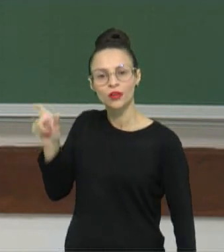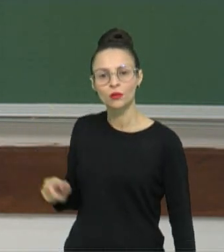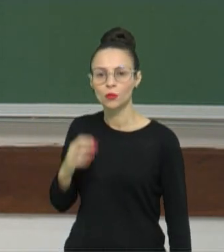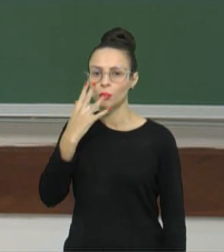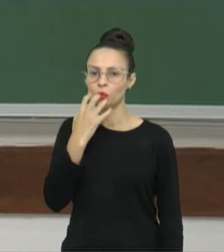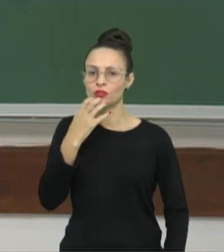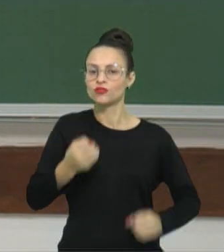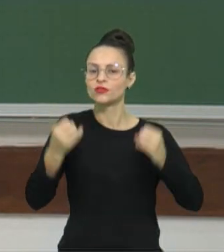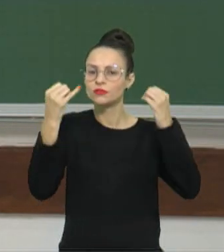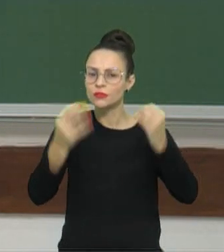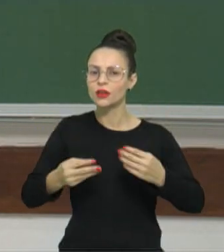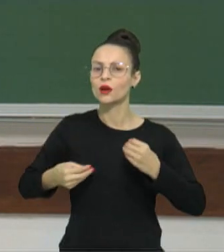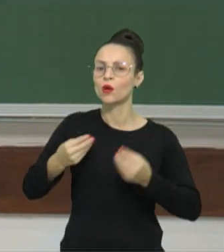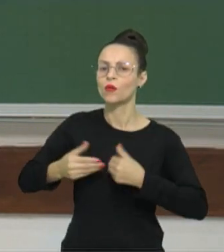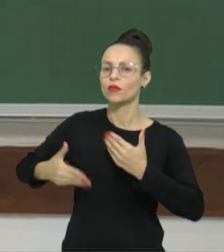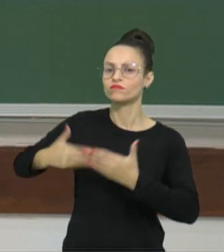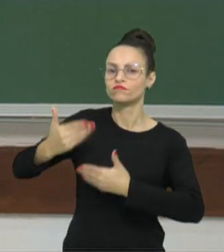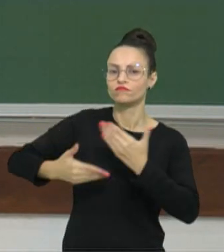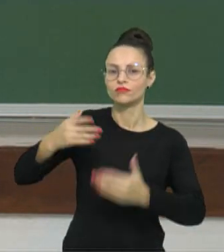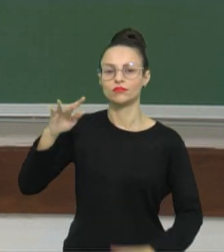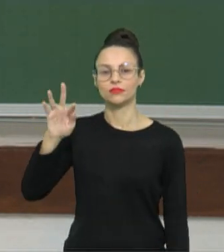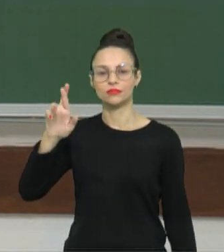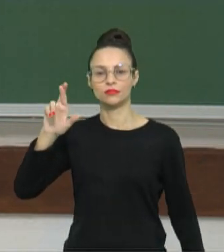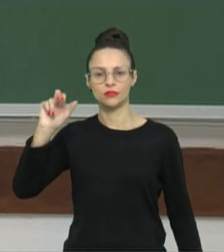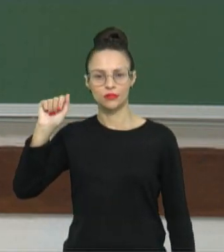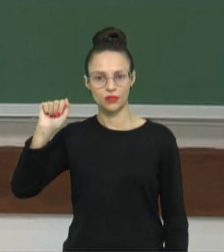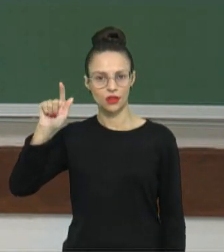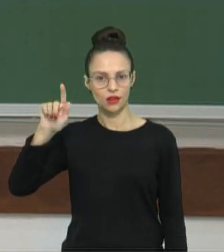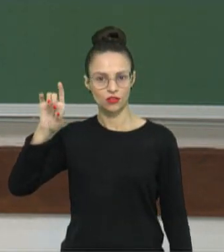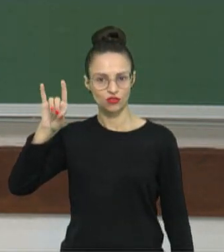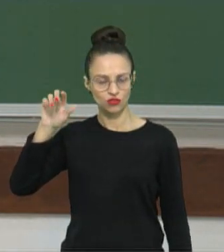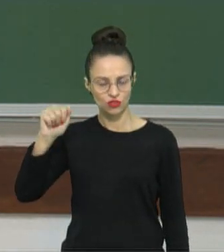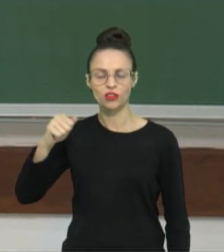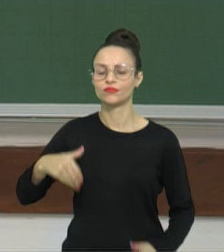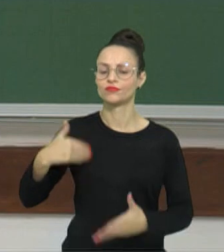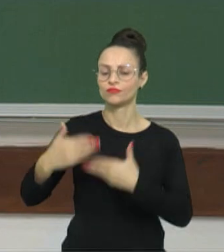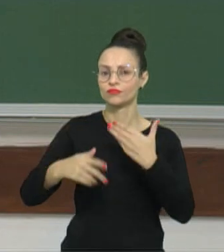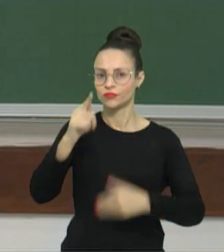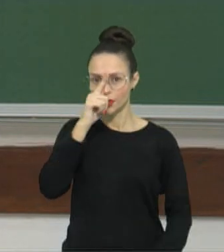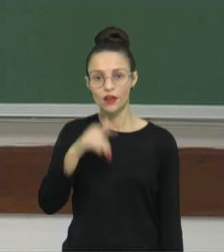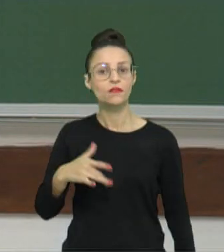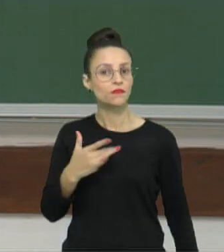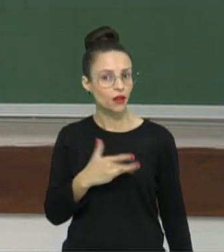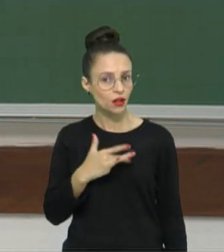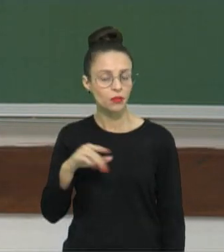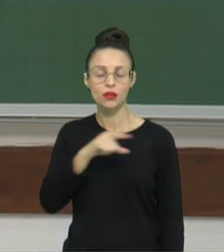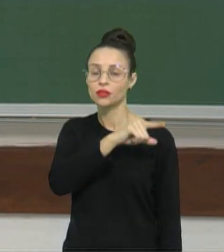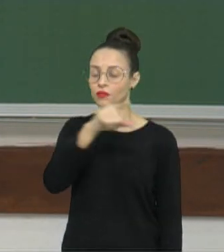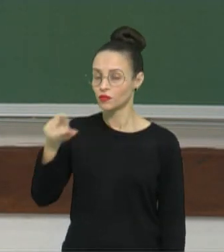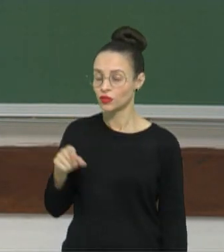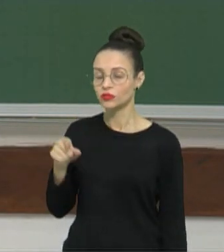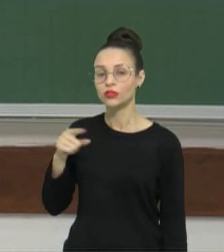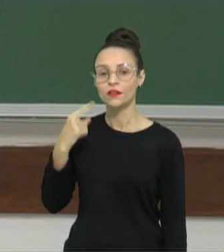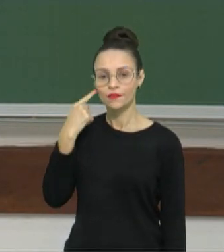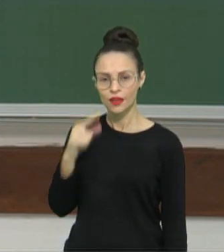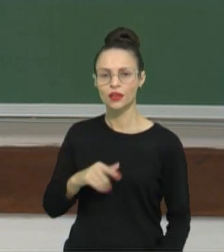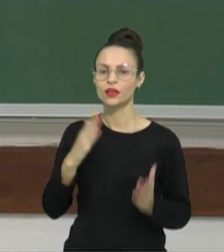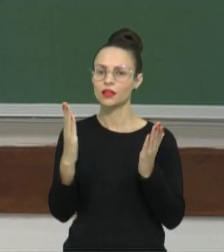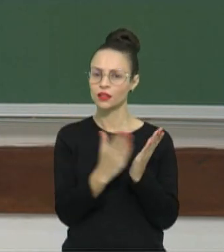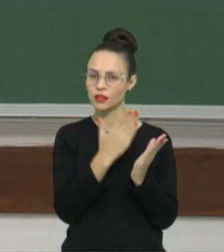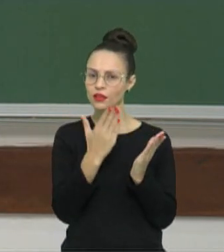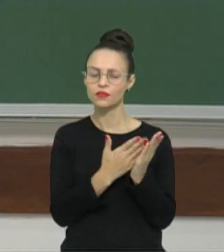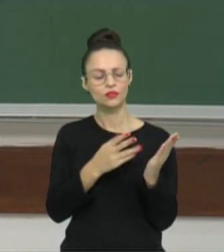se desenvolveu entre os gregos. E vale a pena pegar uma dessas obras desses poetas